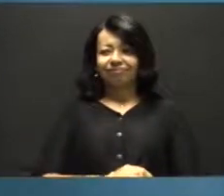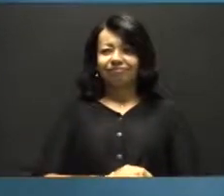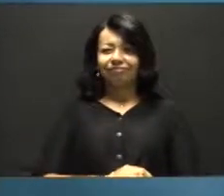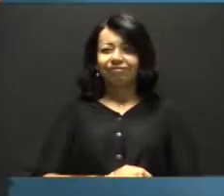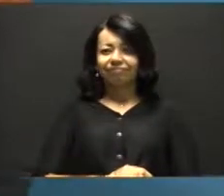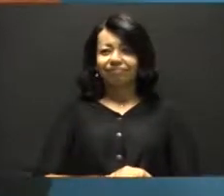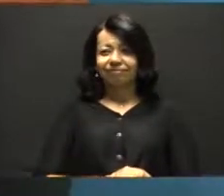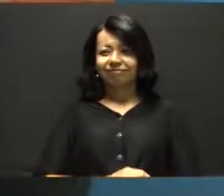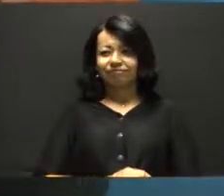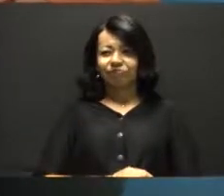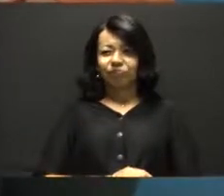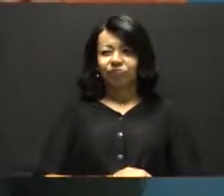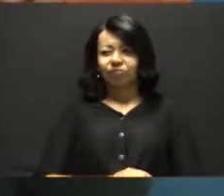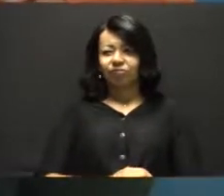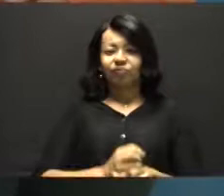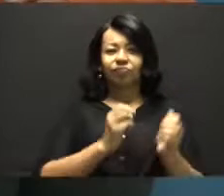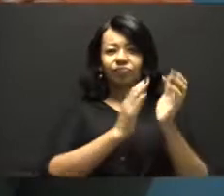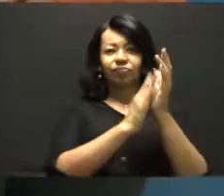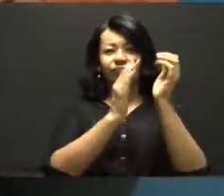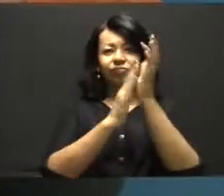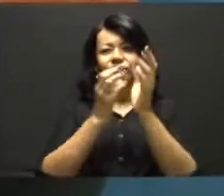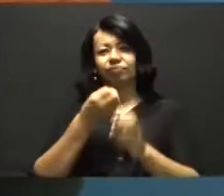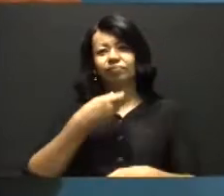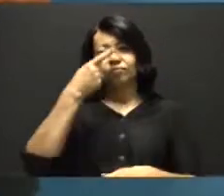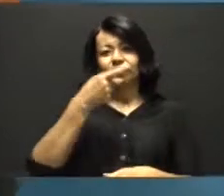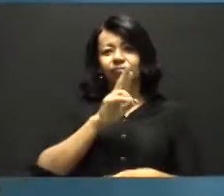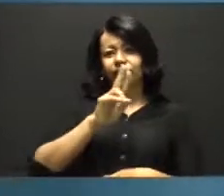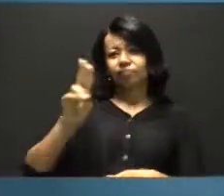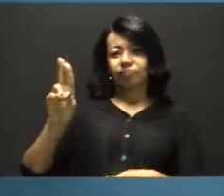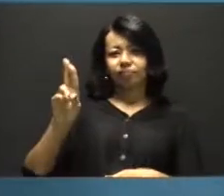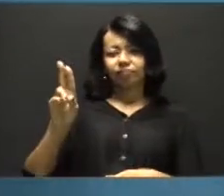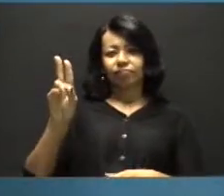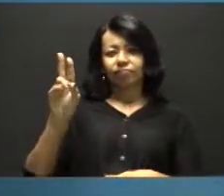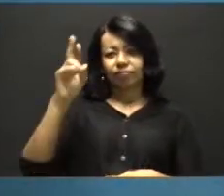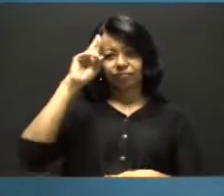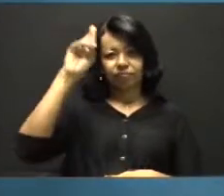também para louvar e bendizer o nome do senhor vem